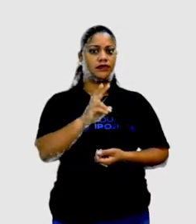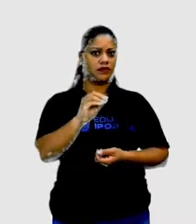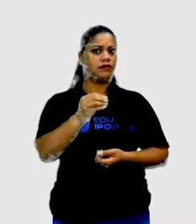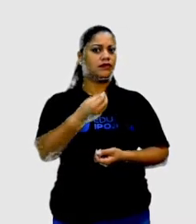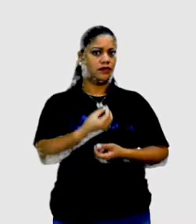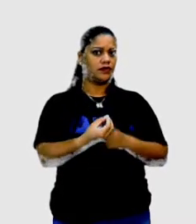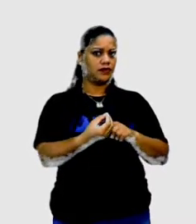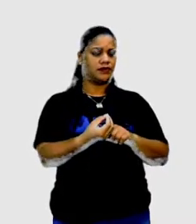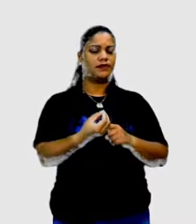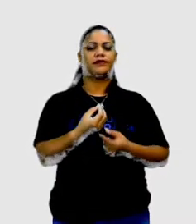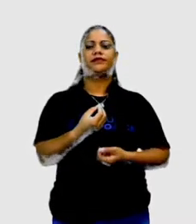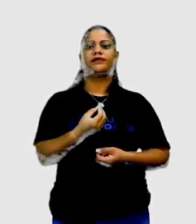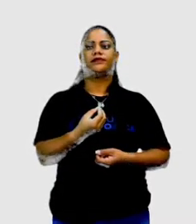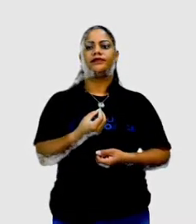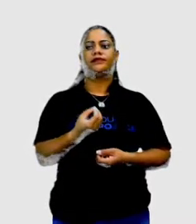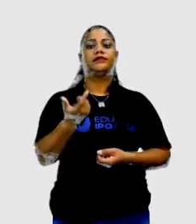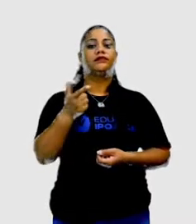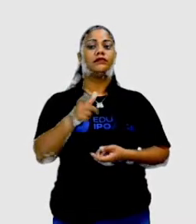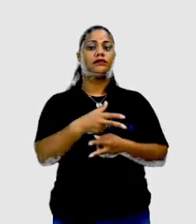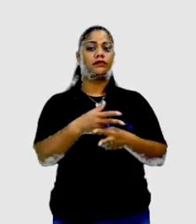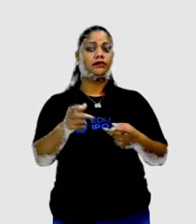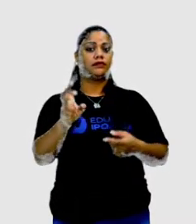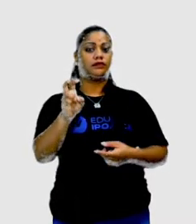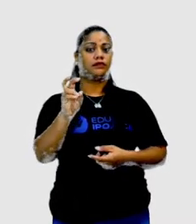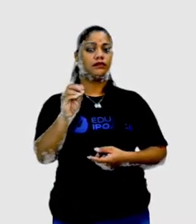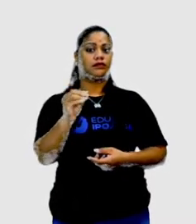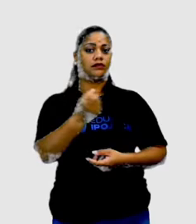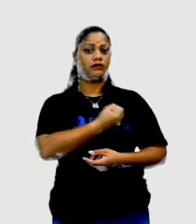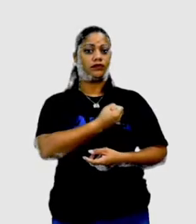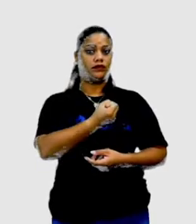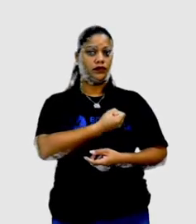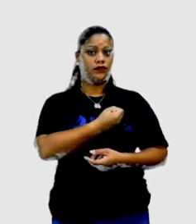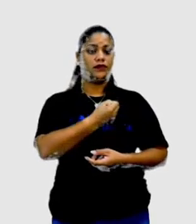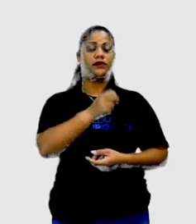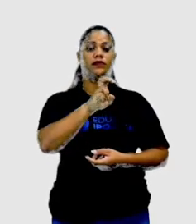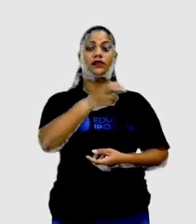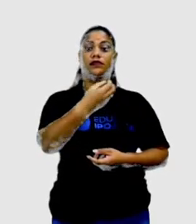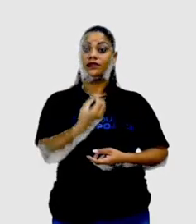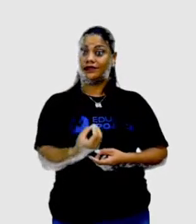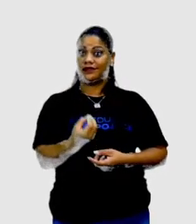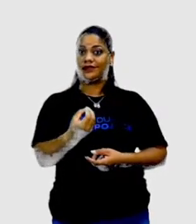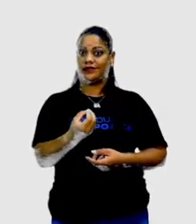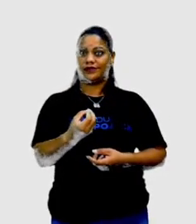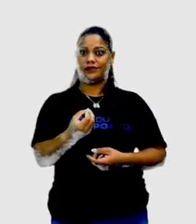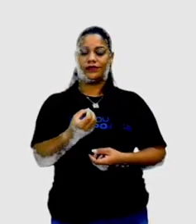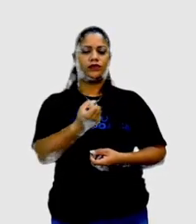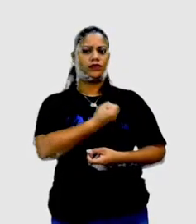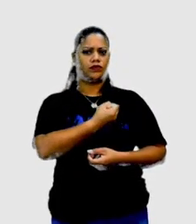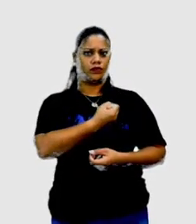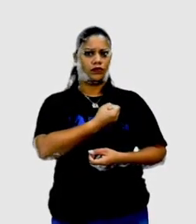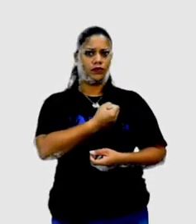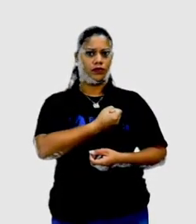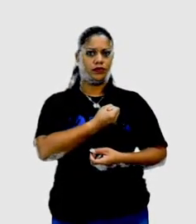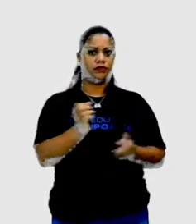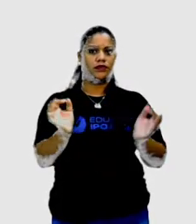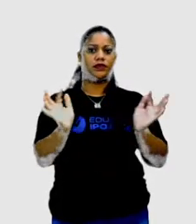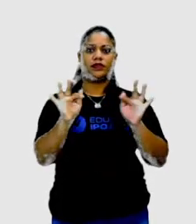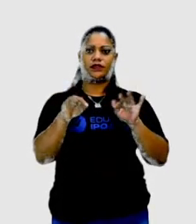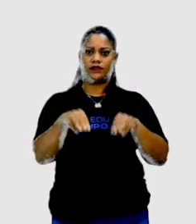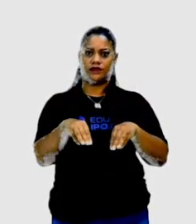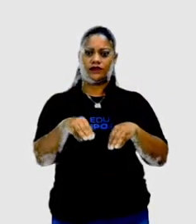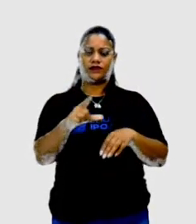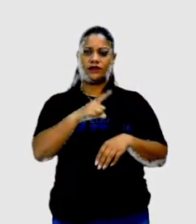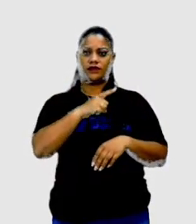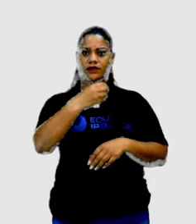ser dividido por 25. Outra coisa: 50 é um número que termina em 0. Todo número que termina em 0, ele pode ser dividido